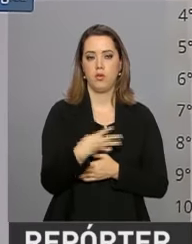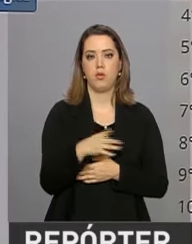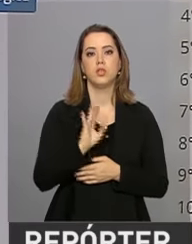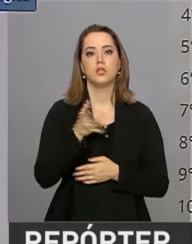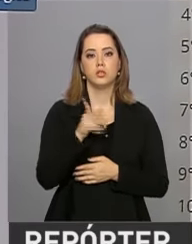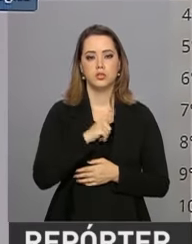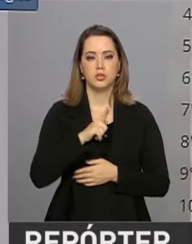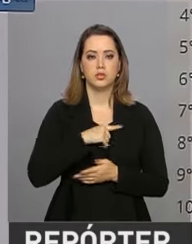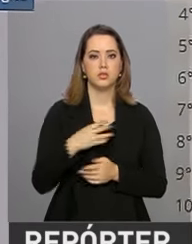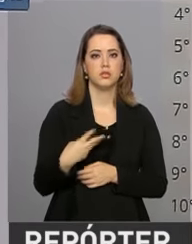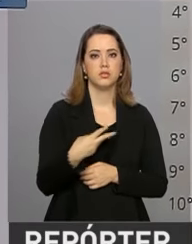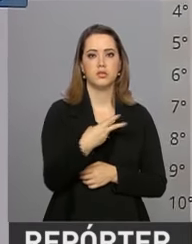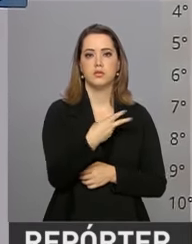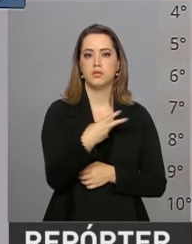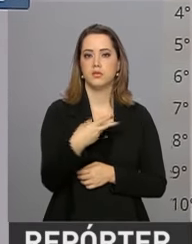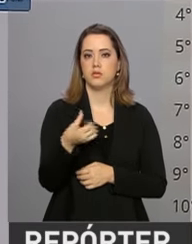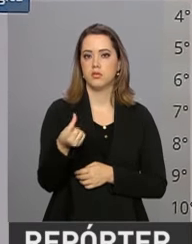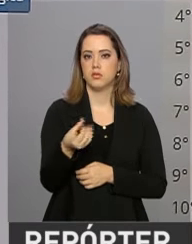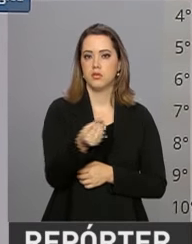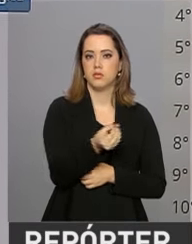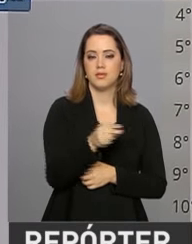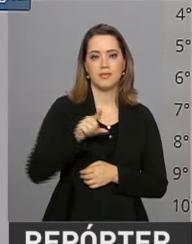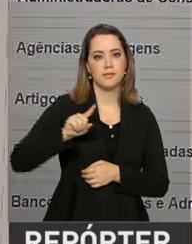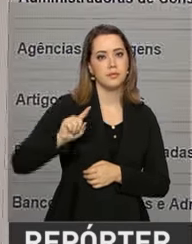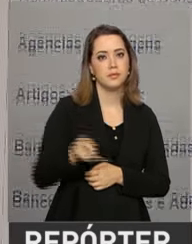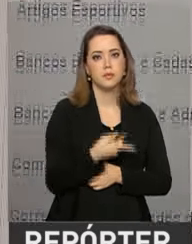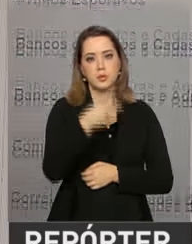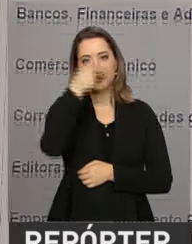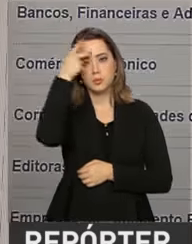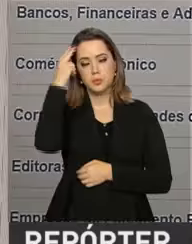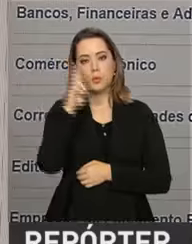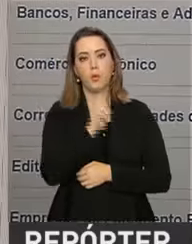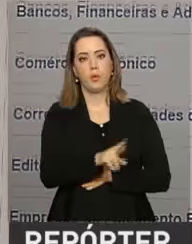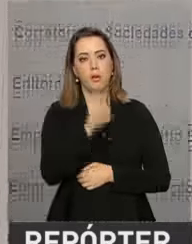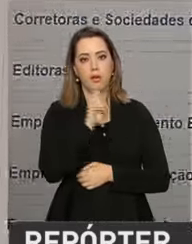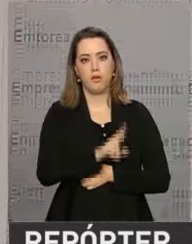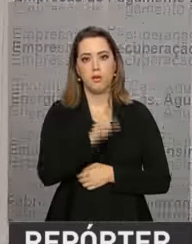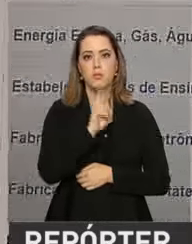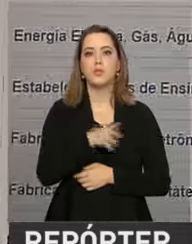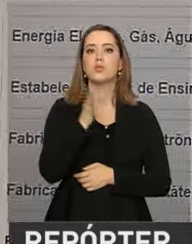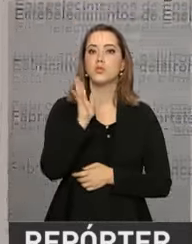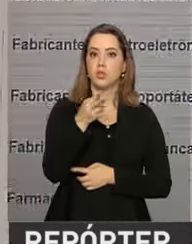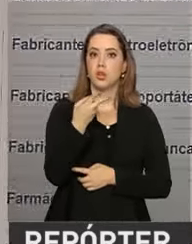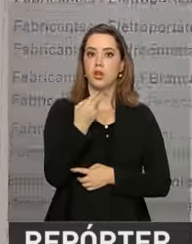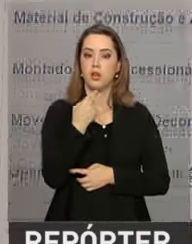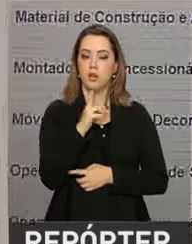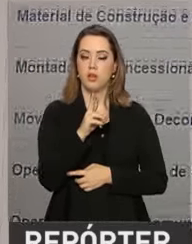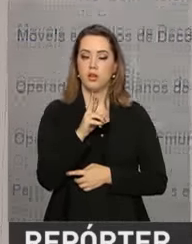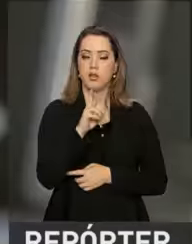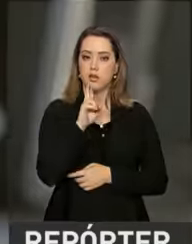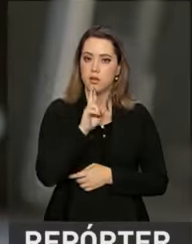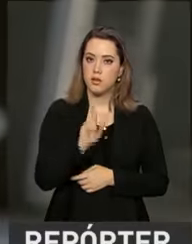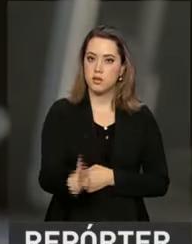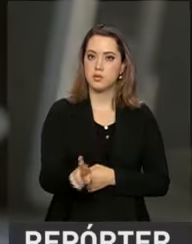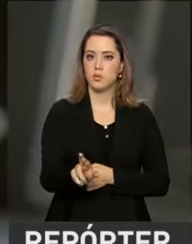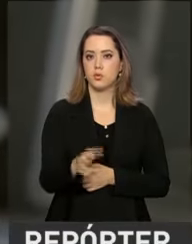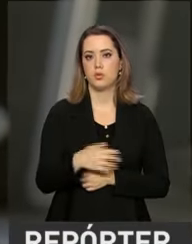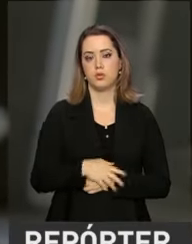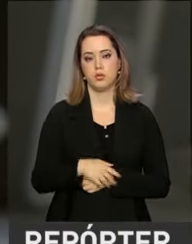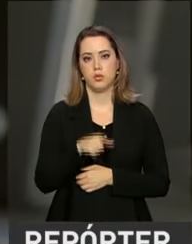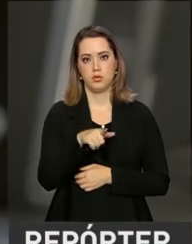mais de 360 mil registros finalizados e cerca de 80% dos casos solucionados.